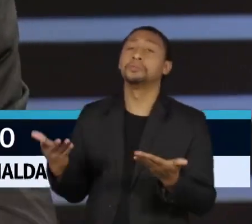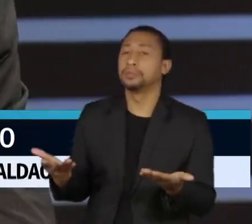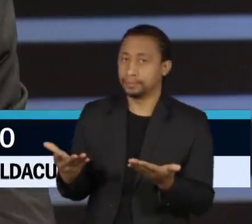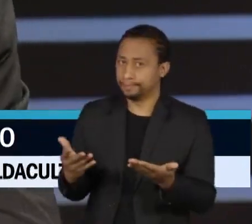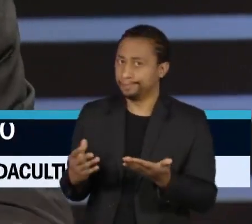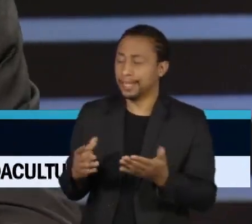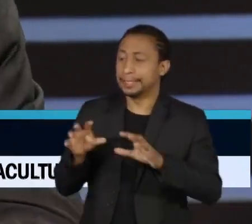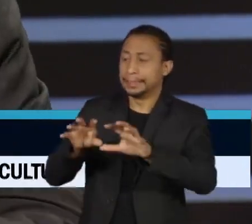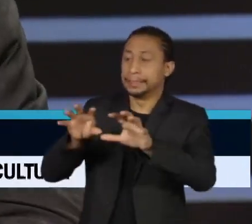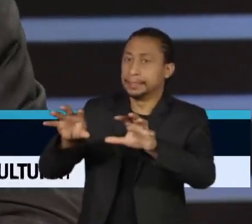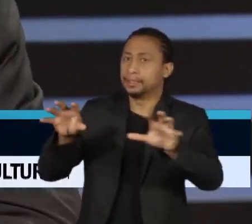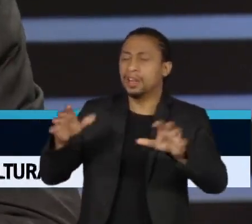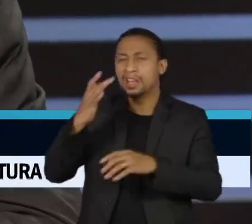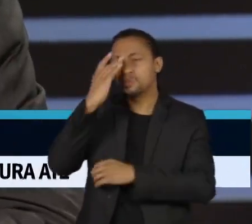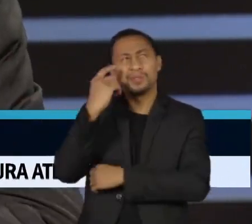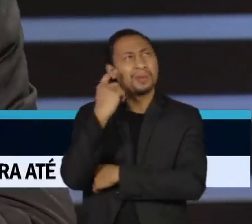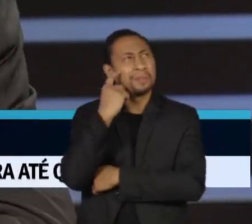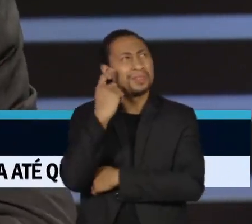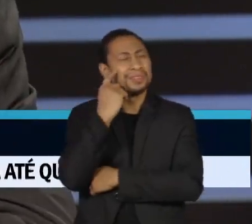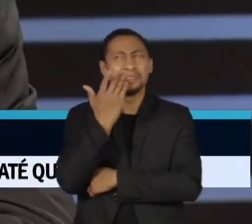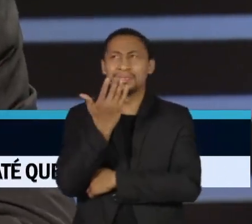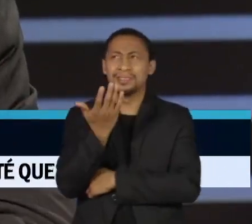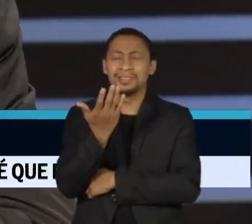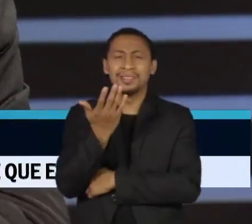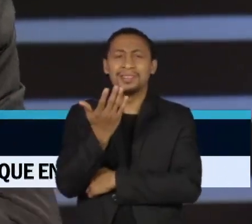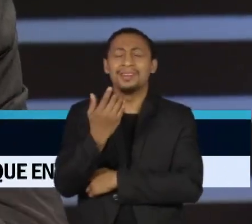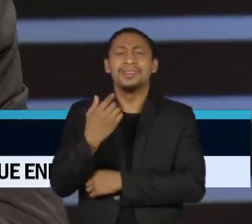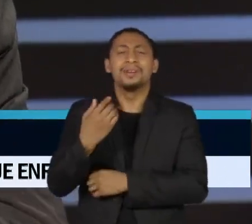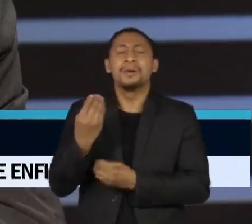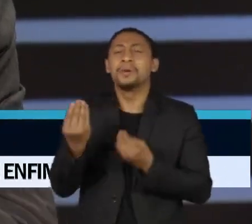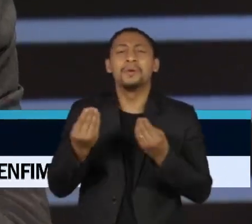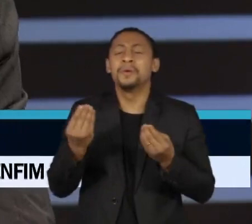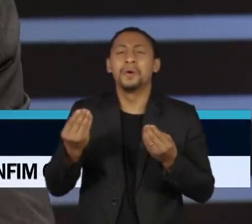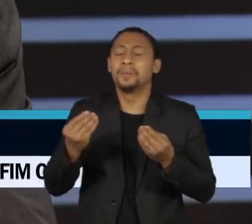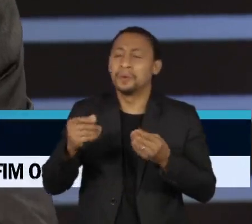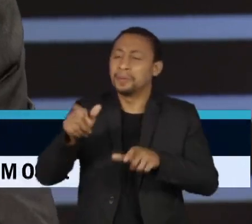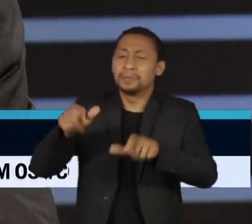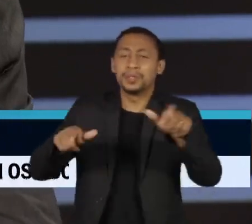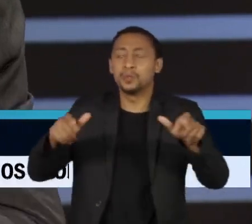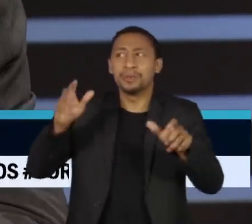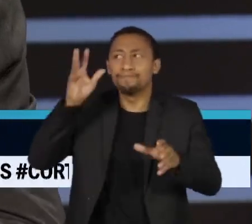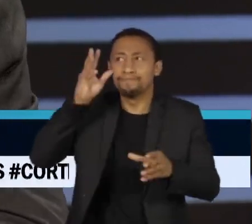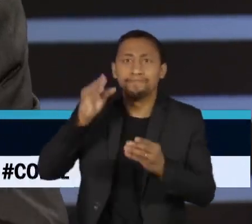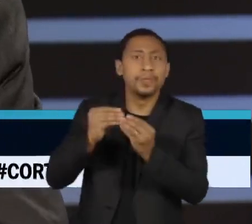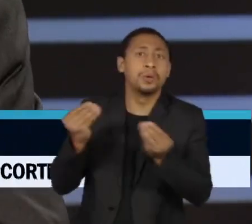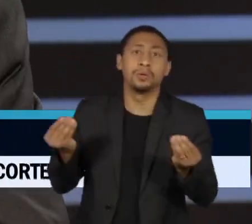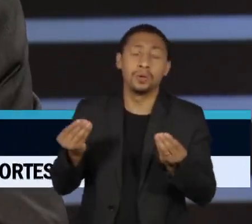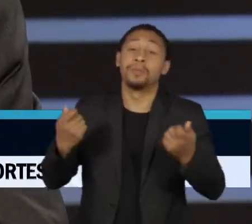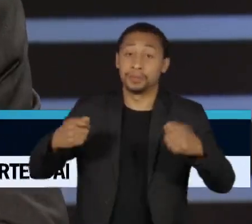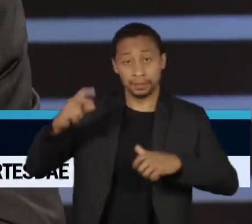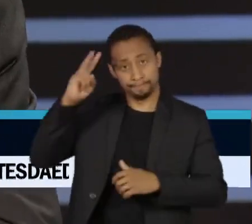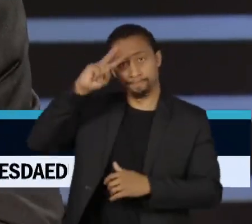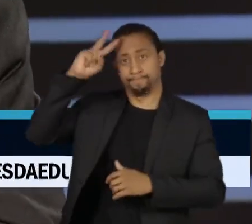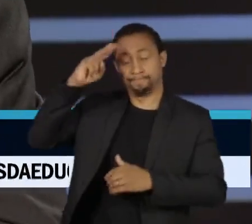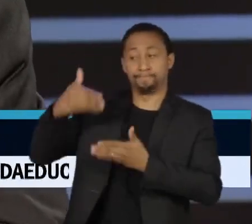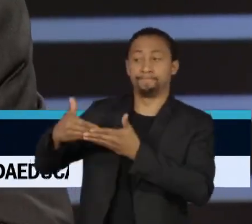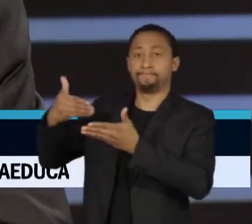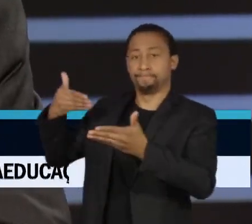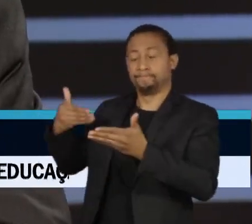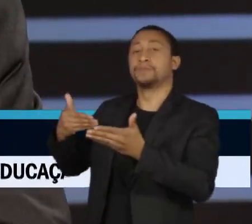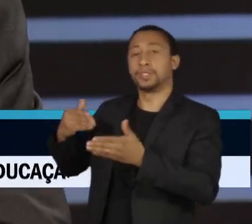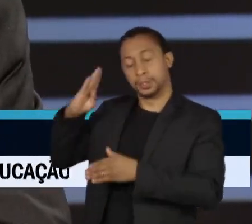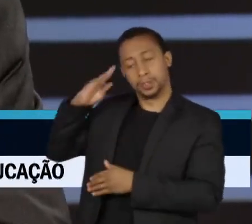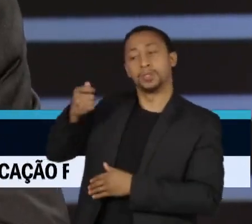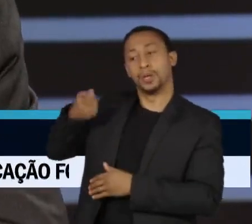quando você pensa nisso, você fala, o que eu tenho como arma contra a ditadura? É a memória, é a única coisa que a